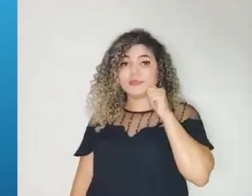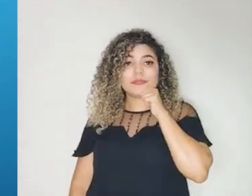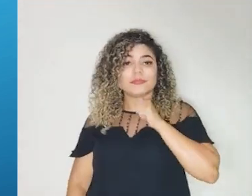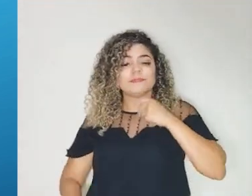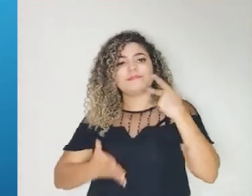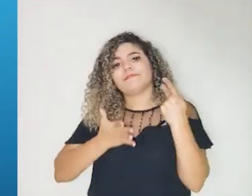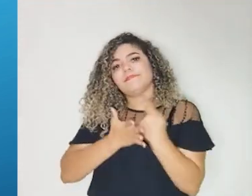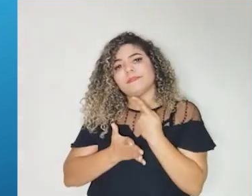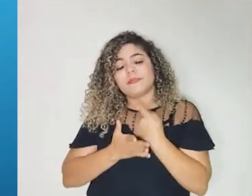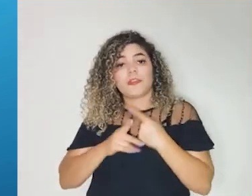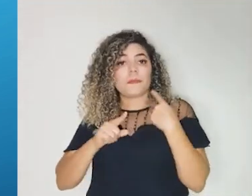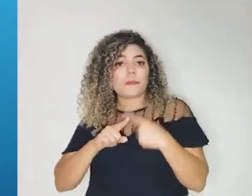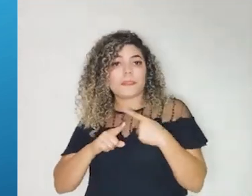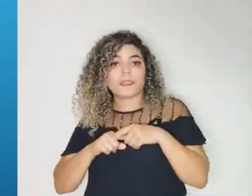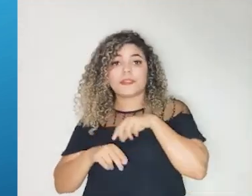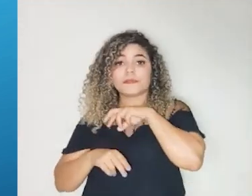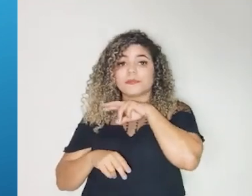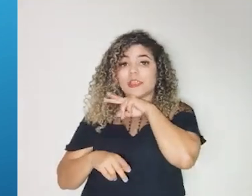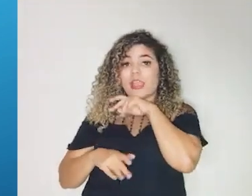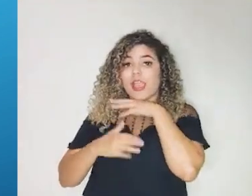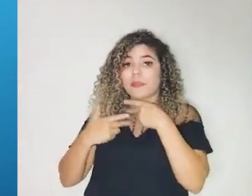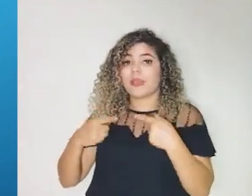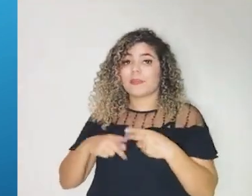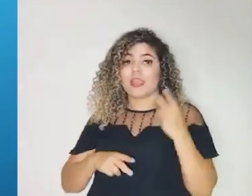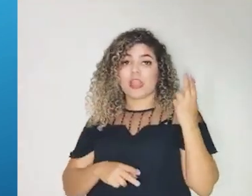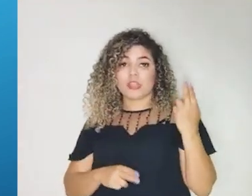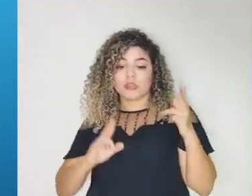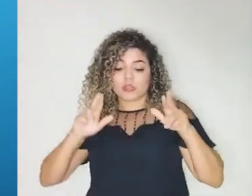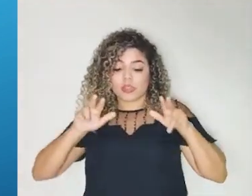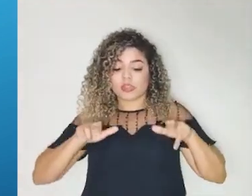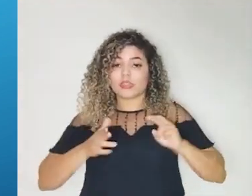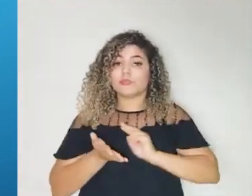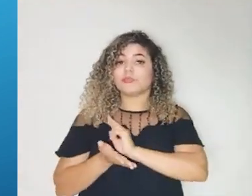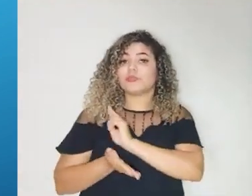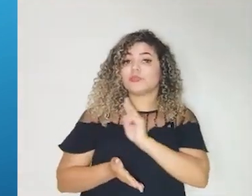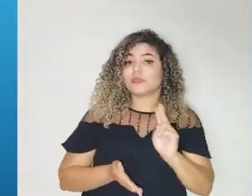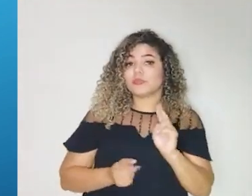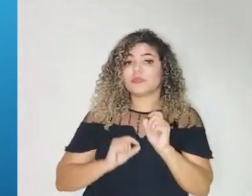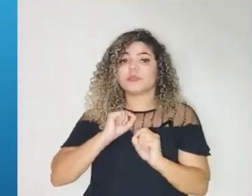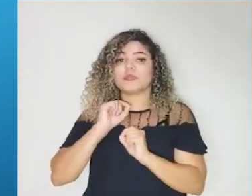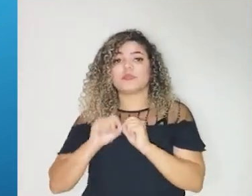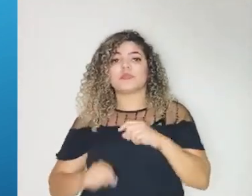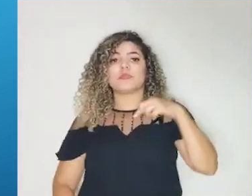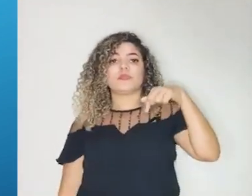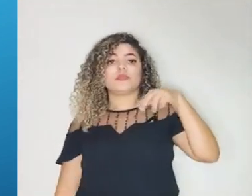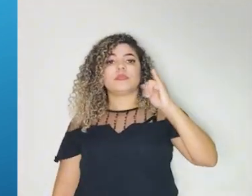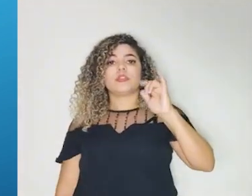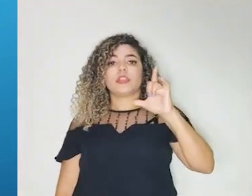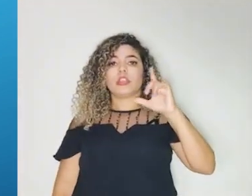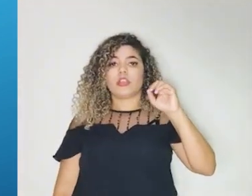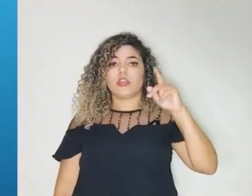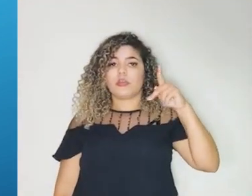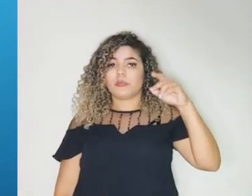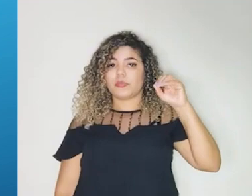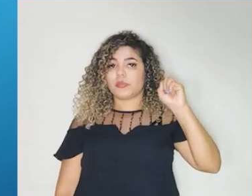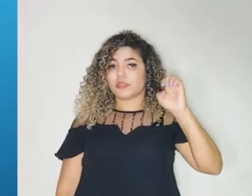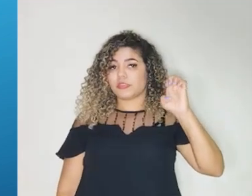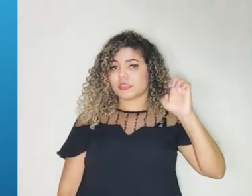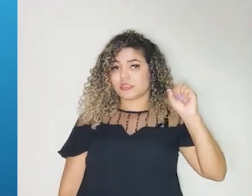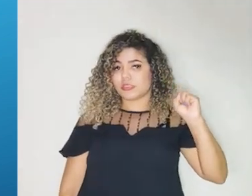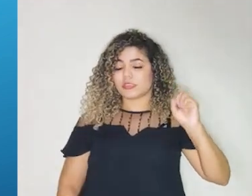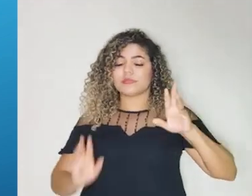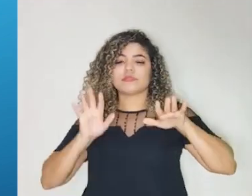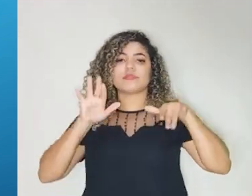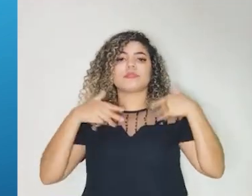mãe está errada, pois animais que apresentam 2 pares de pata por segmento são classificados como quilópodes. Qual é a nossa